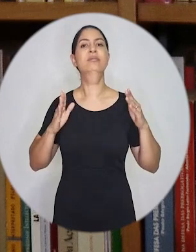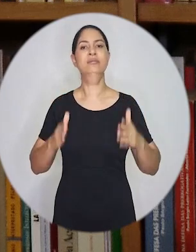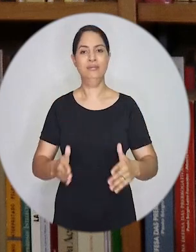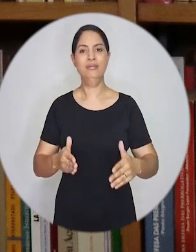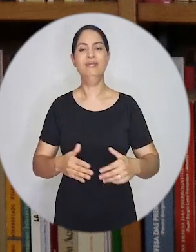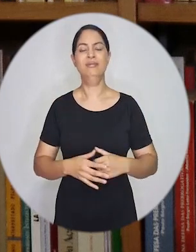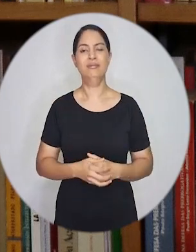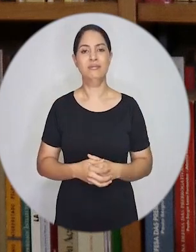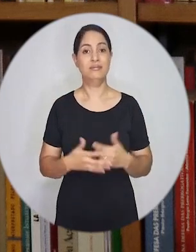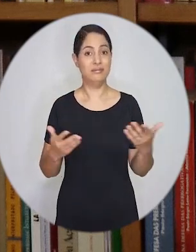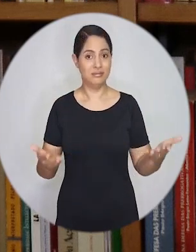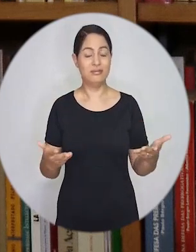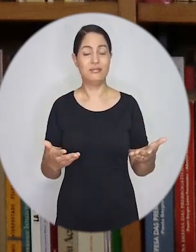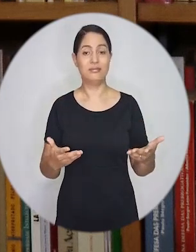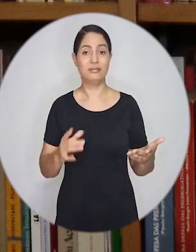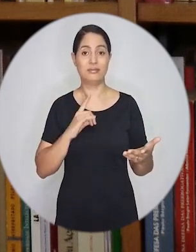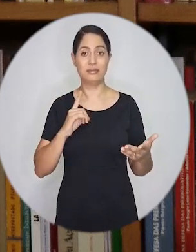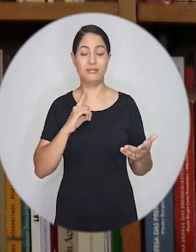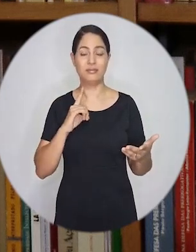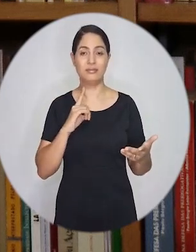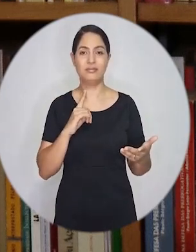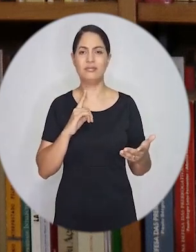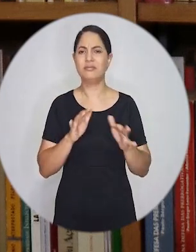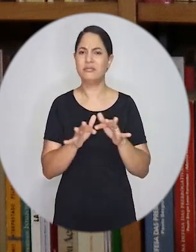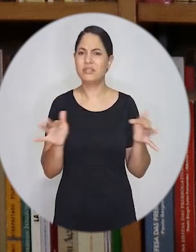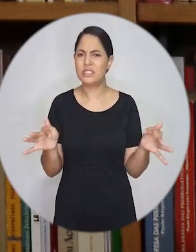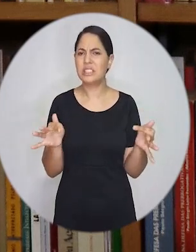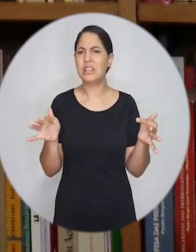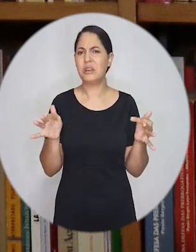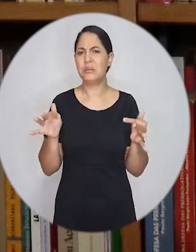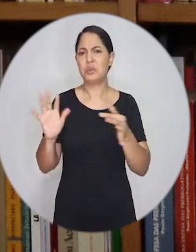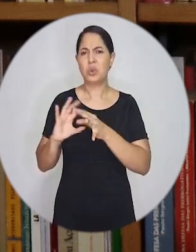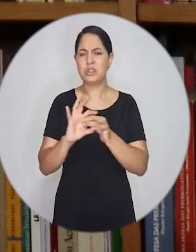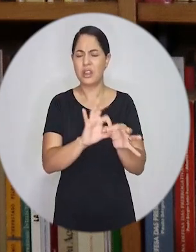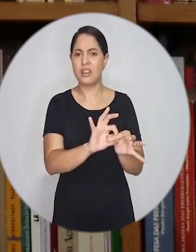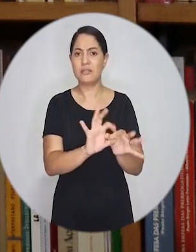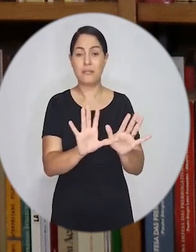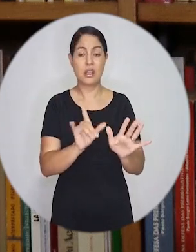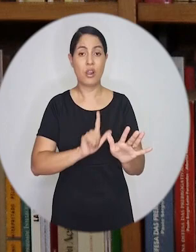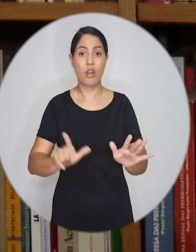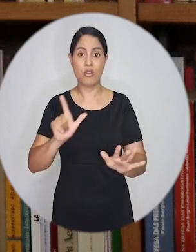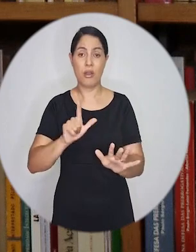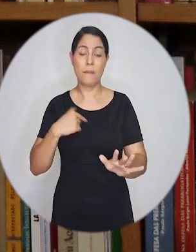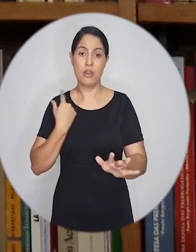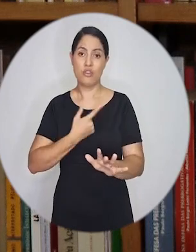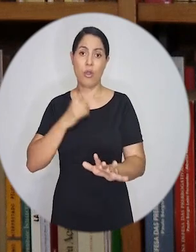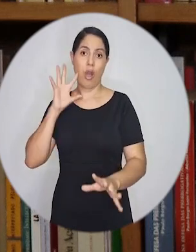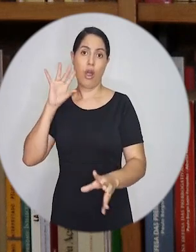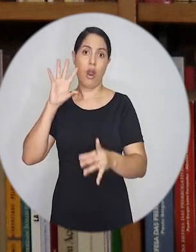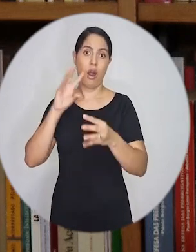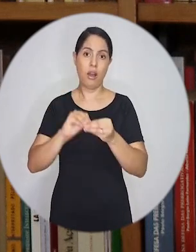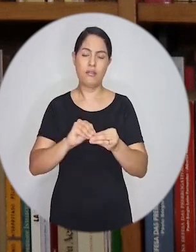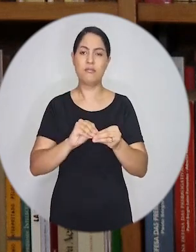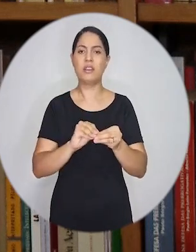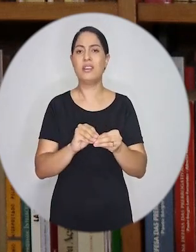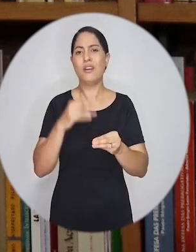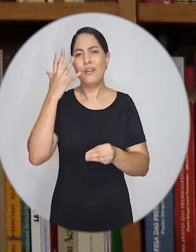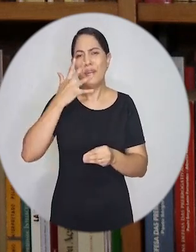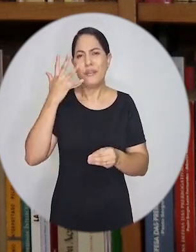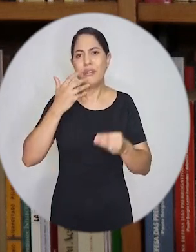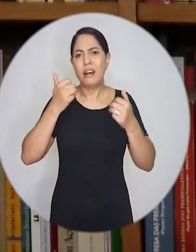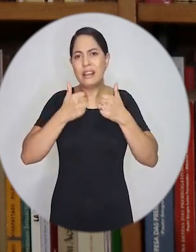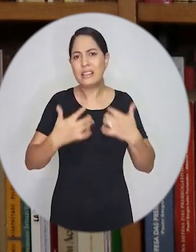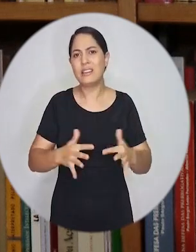país, de forma que eu me sinto realizado quanto a esses pequenos aspectos que, óbvio que resumir